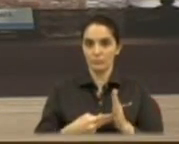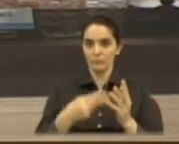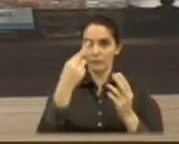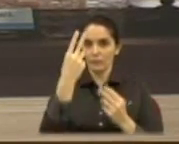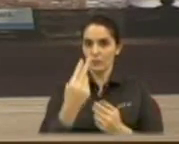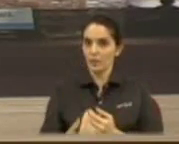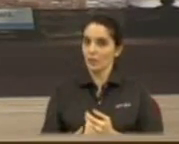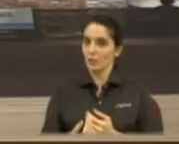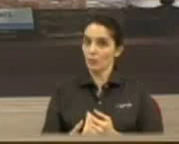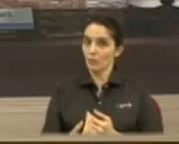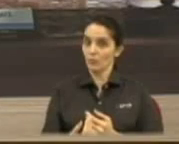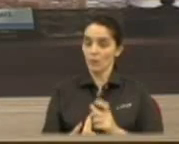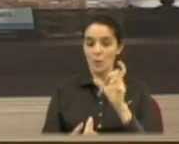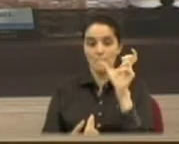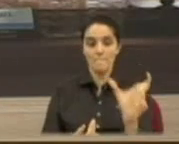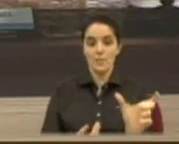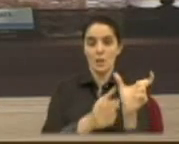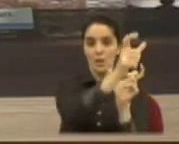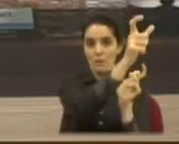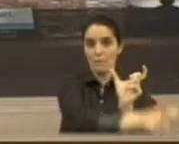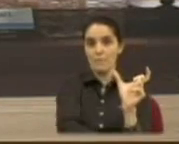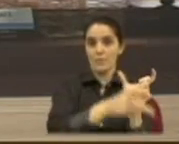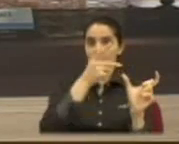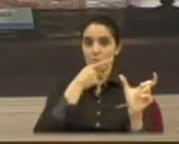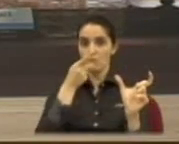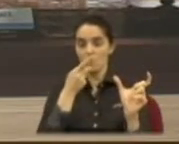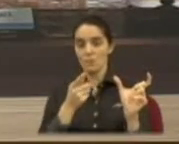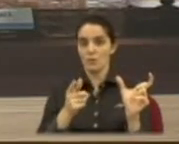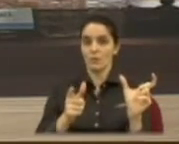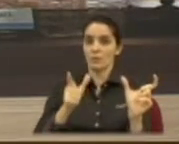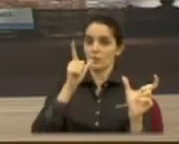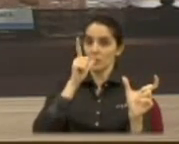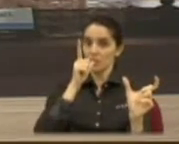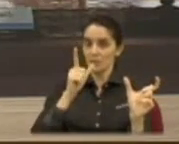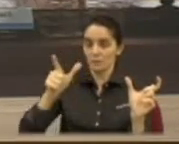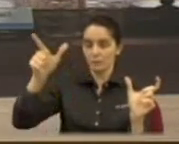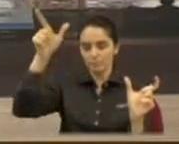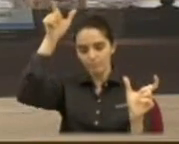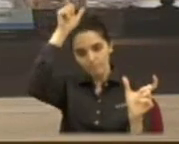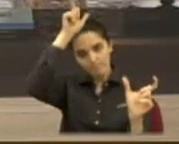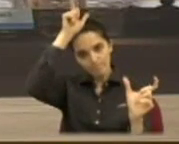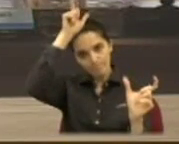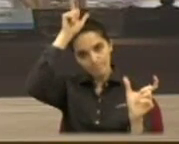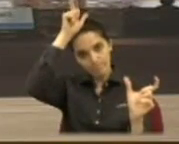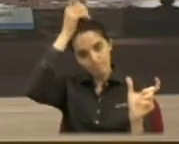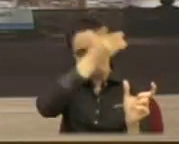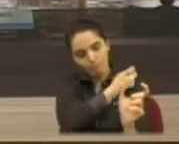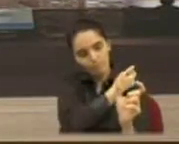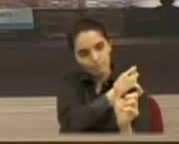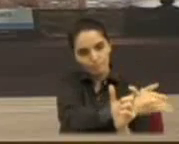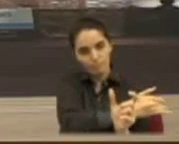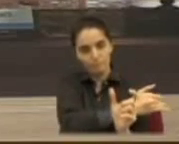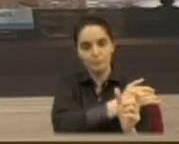com as suas palavras, com o órgão genital masculino na cabeça,